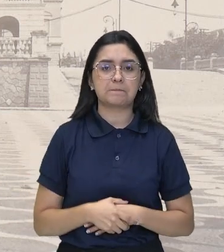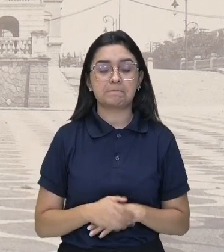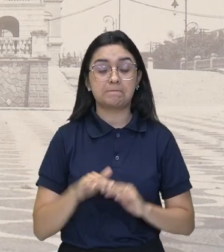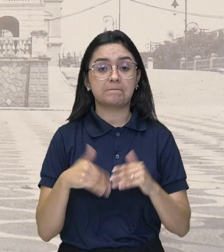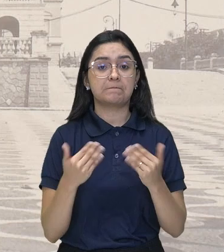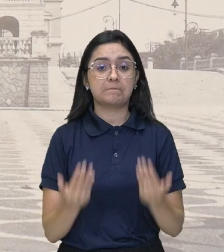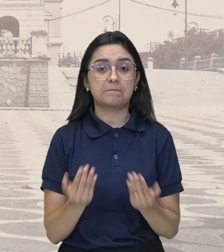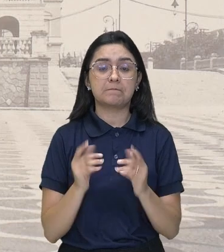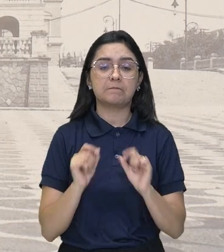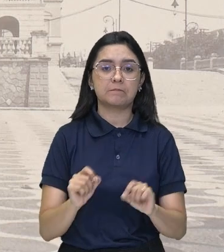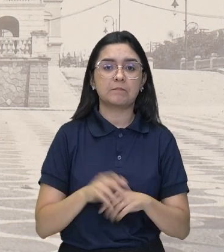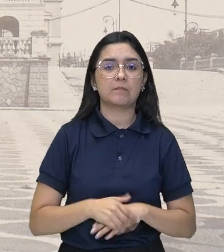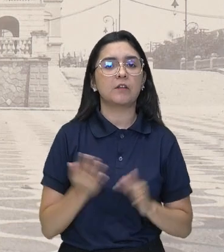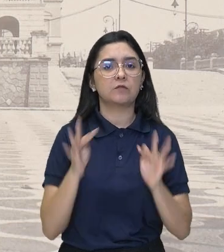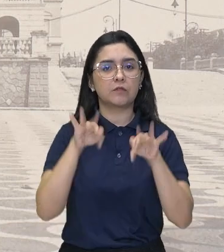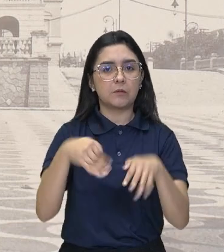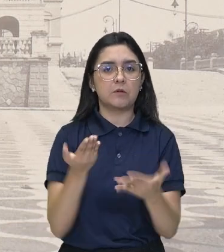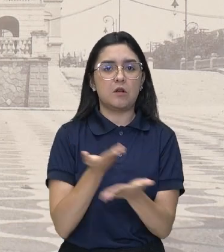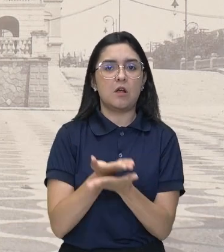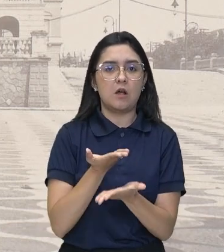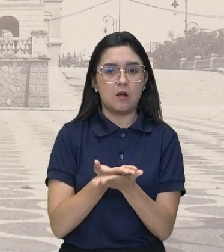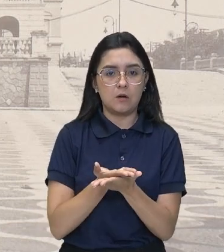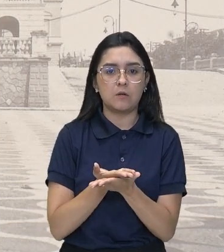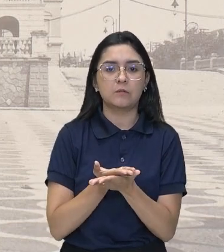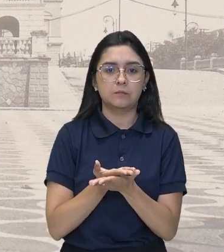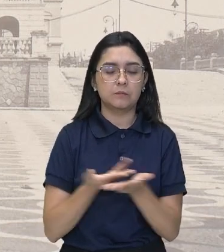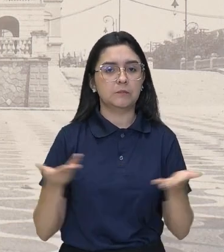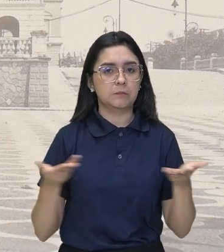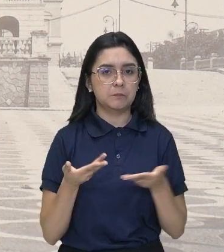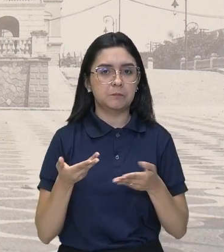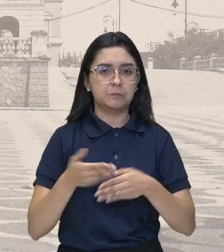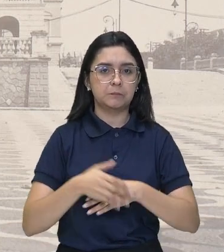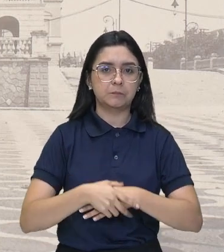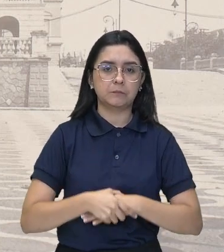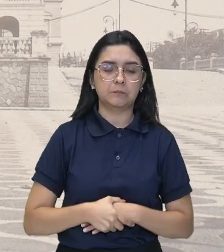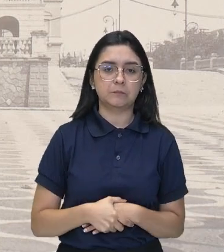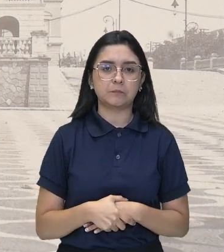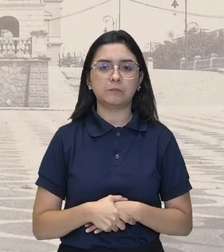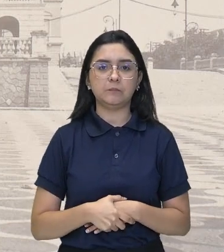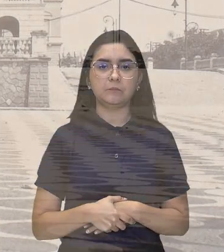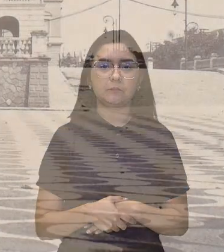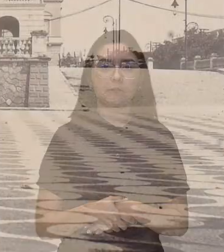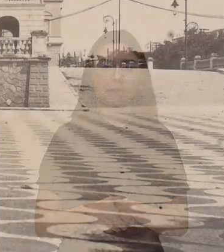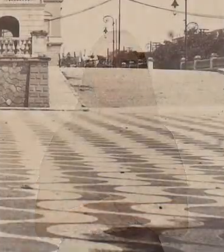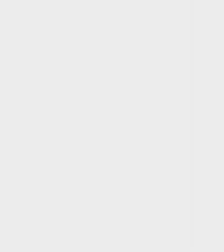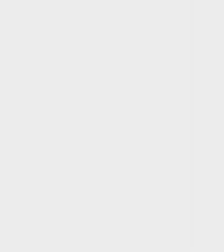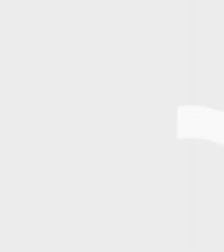Então, hoje estamos finalizando esse momento, a nossa aula.